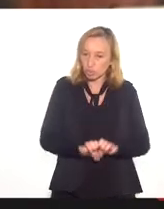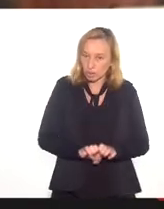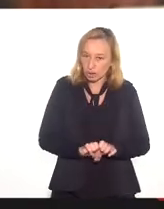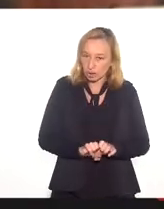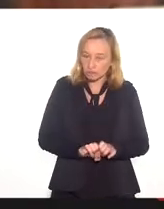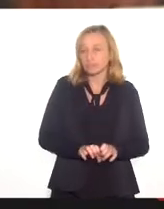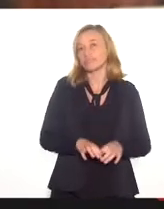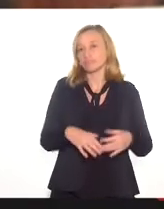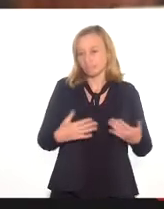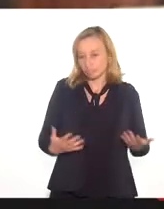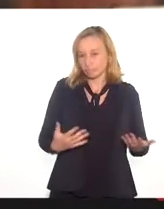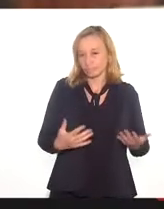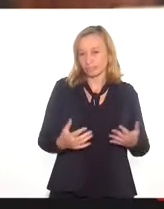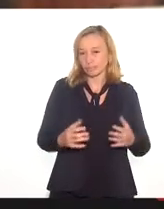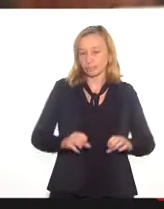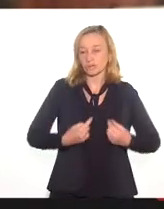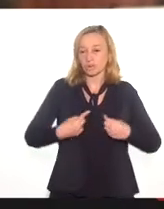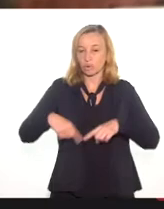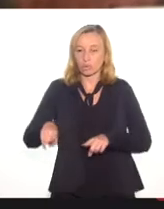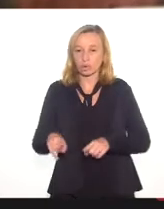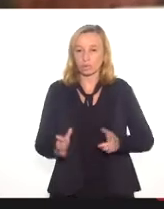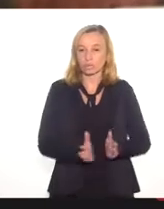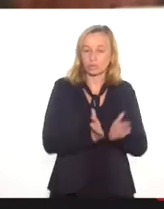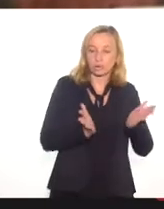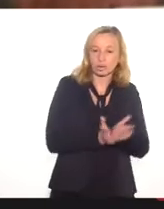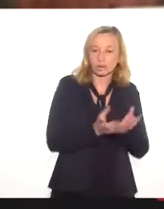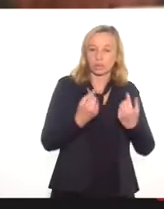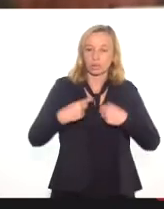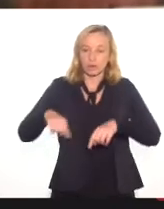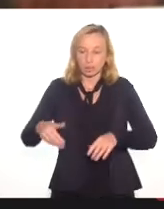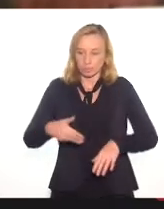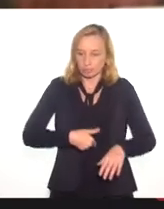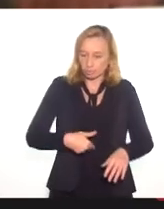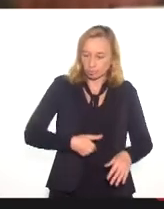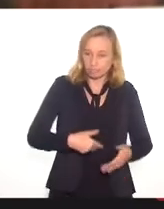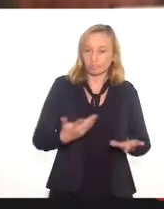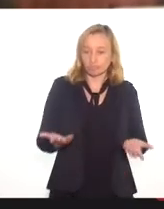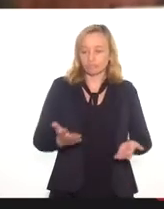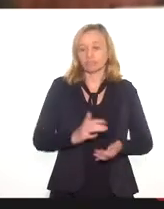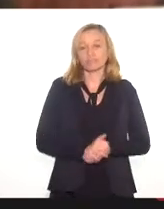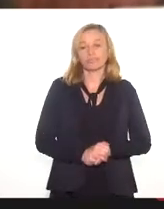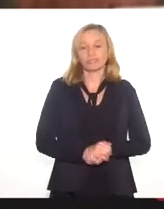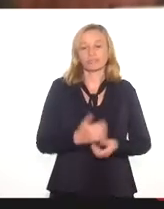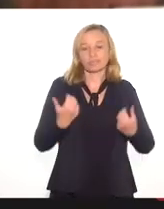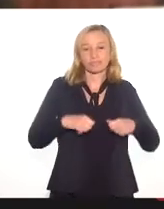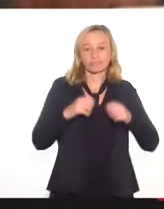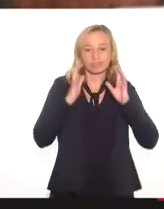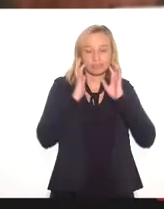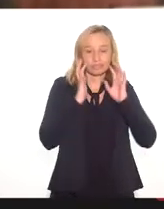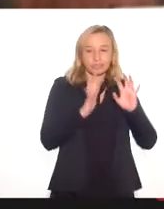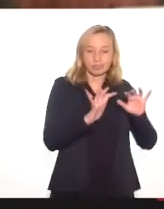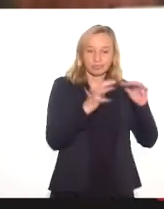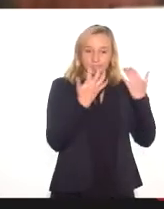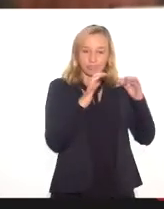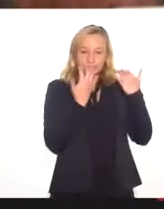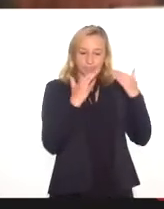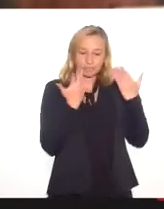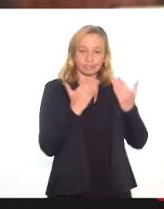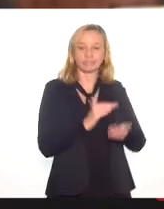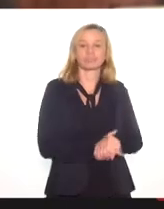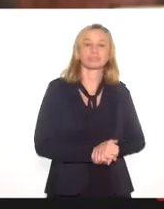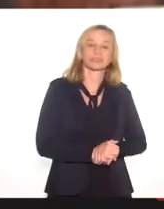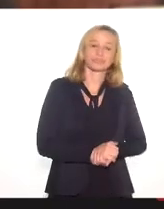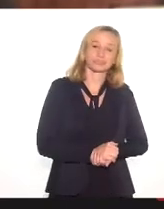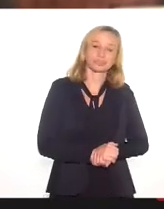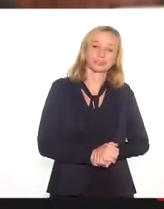estruturantes de combate à pobreza, à miséria e vulnerabilidade social. E eu preciso chamar atenção para o fato de